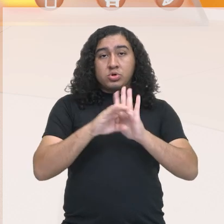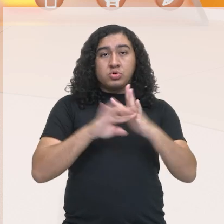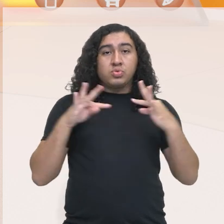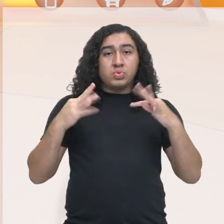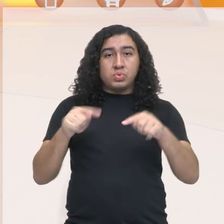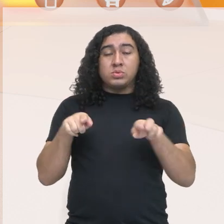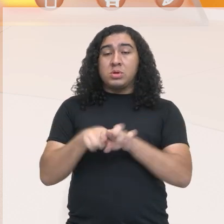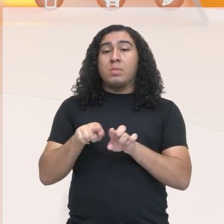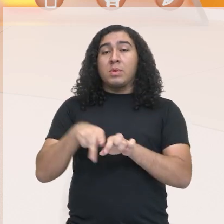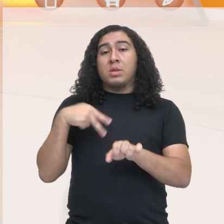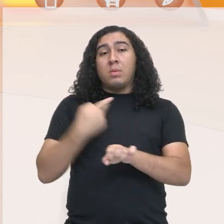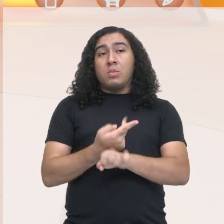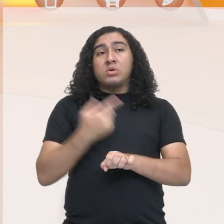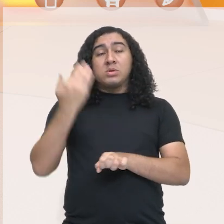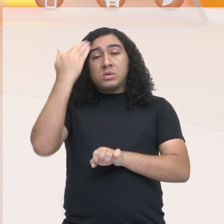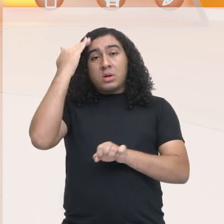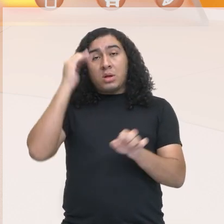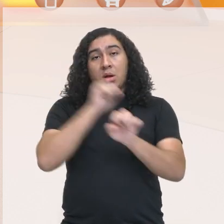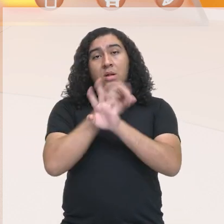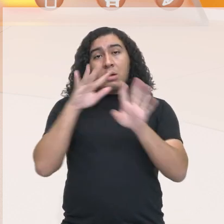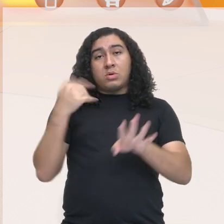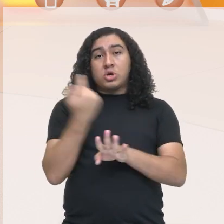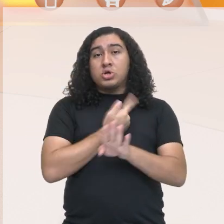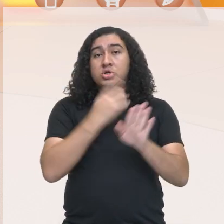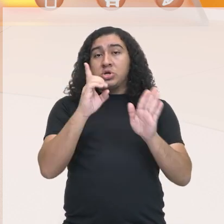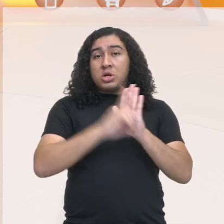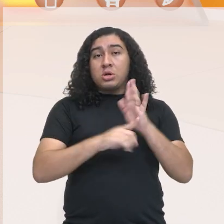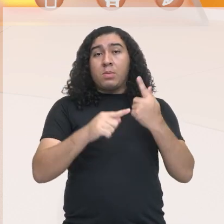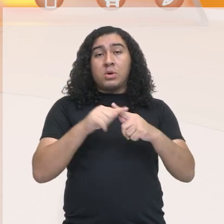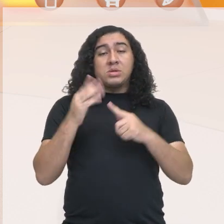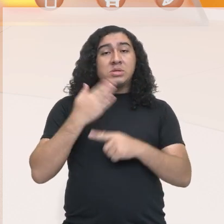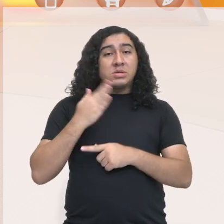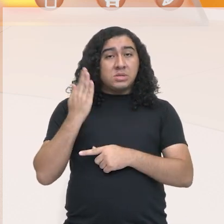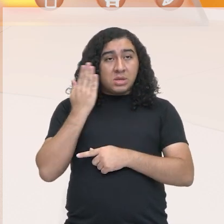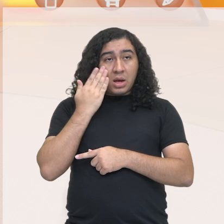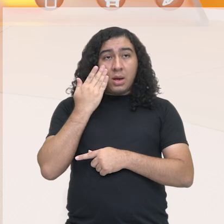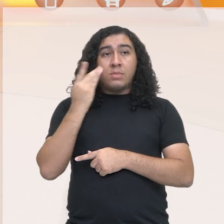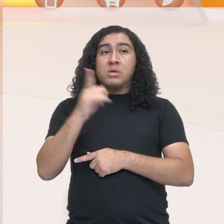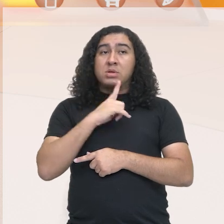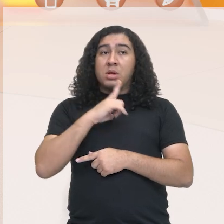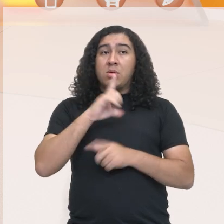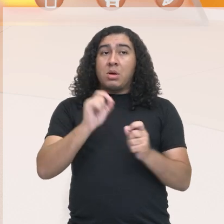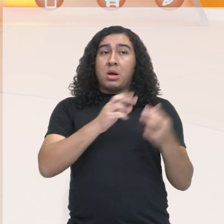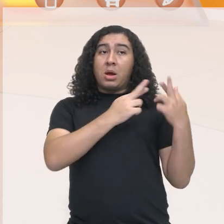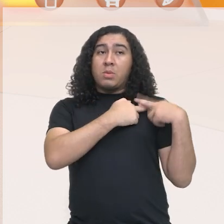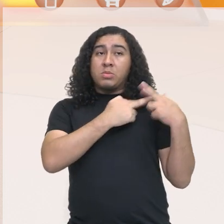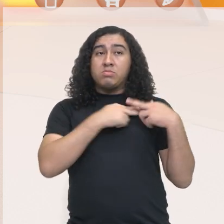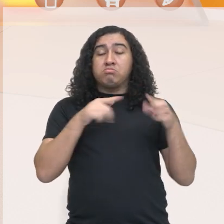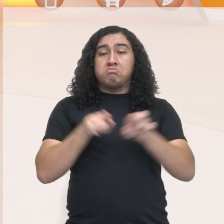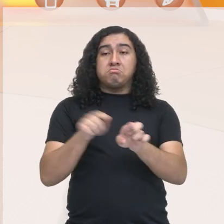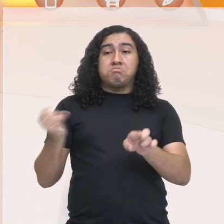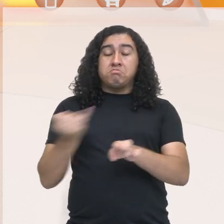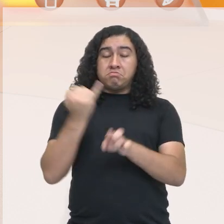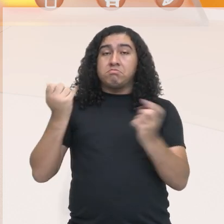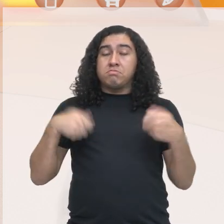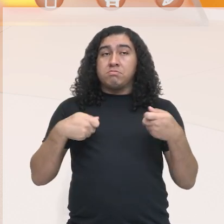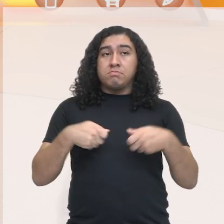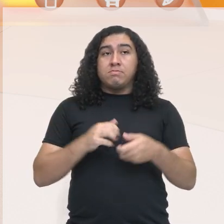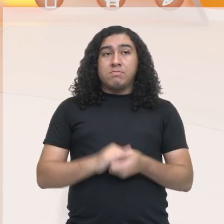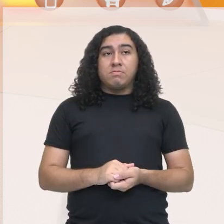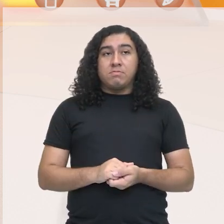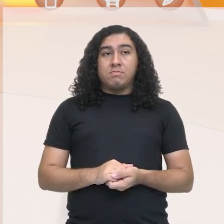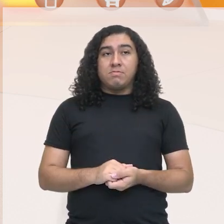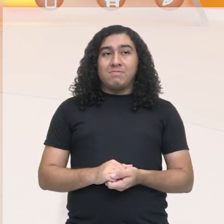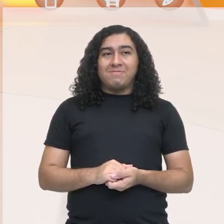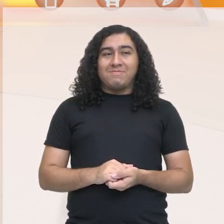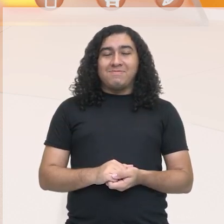né? E buscando os nossos direitos, sabendo que também nós temos deveres. Isso é muito importante, tá bom? Então,